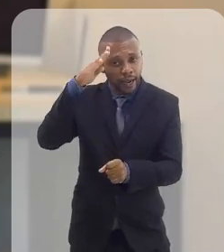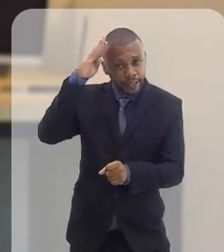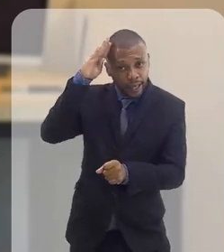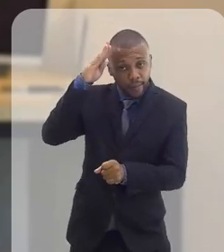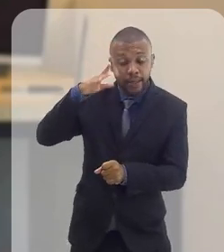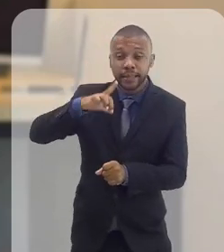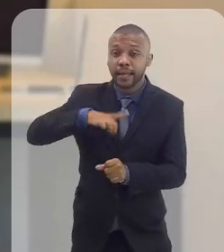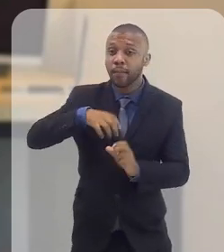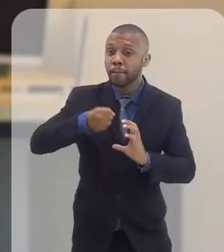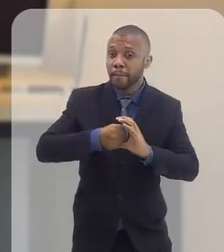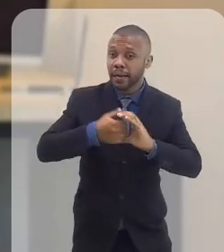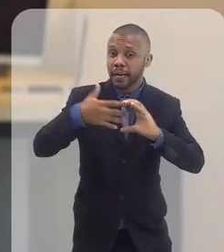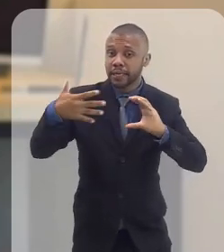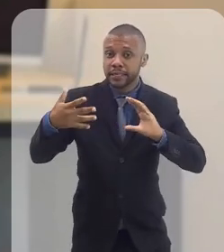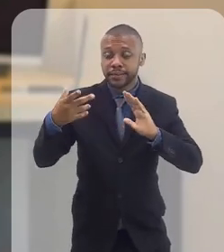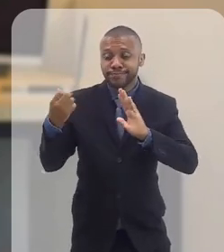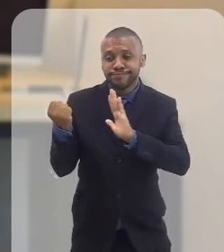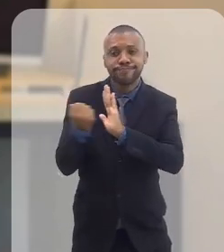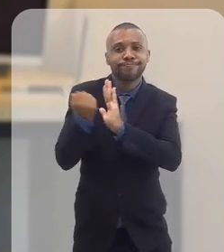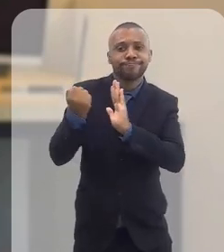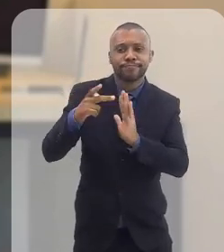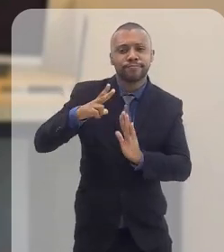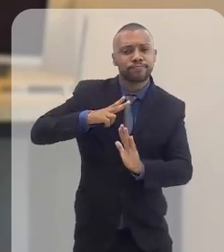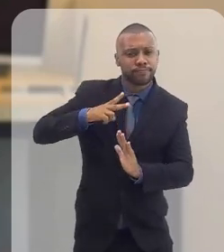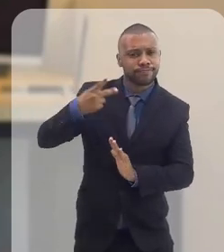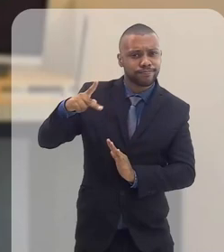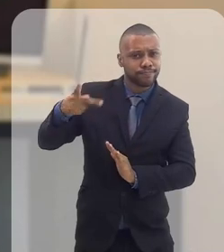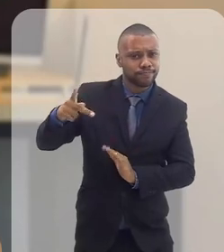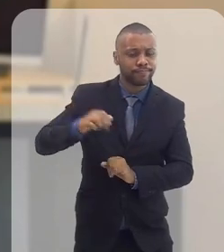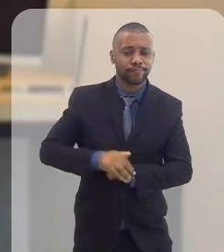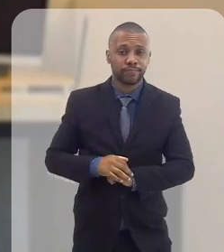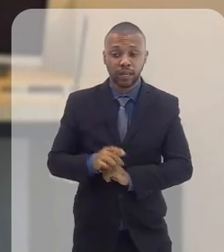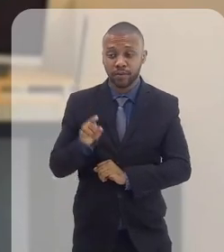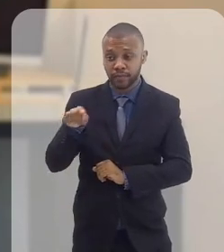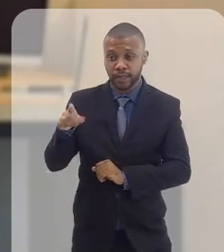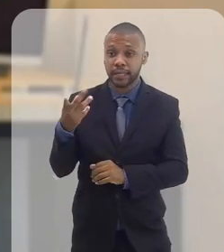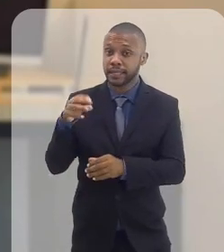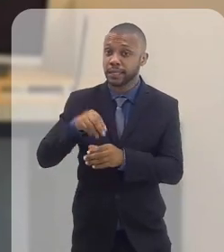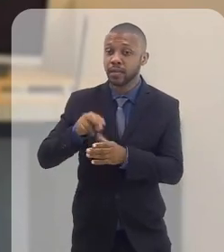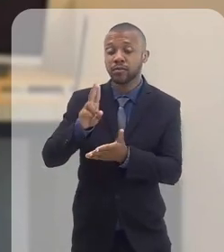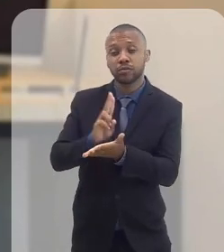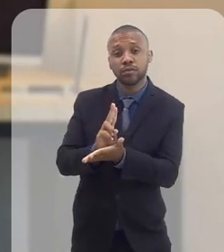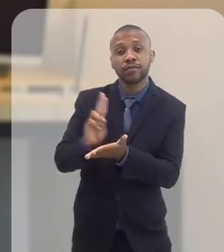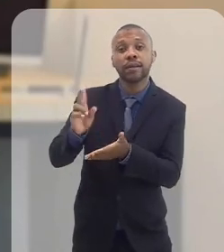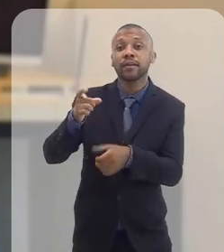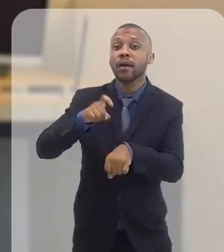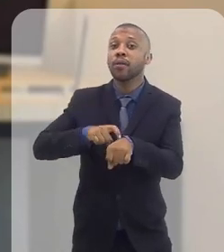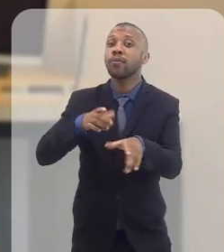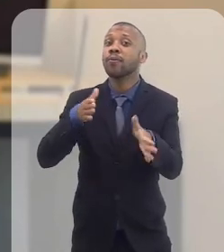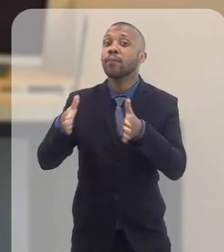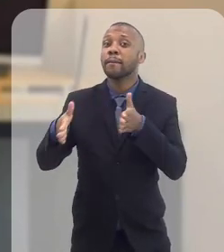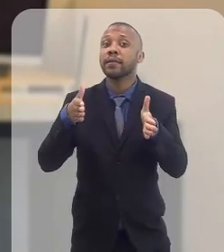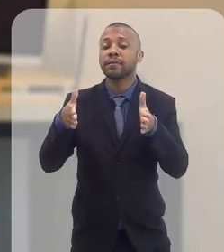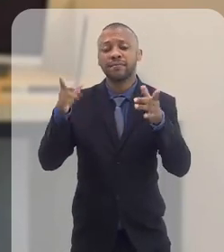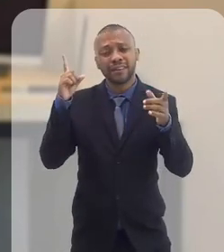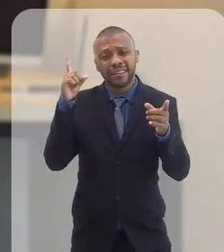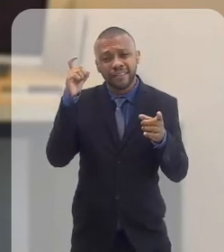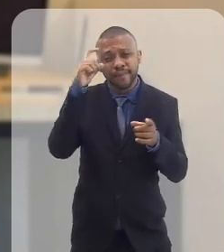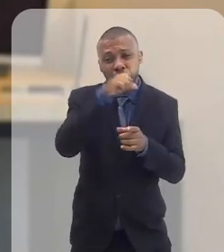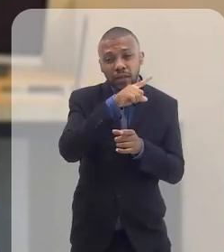trajetória acadêmica, tem uma particularidade que foi ter estado na universidade num